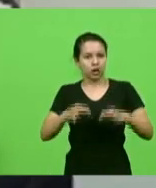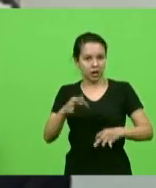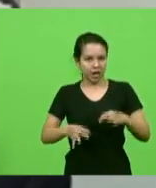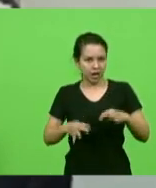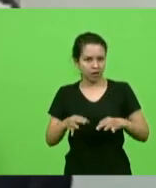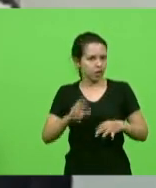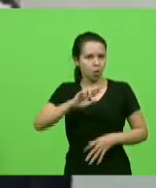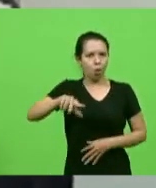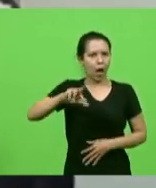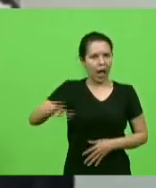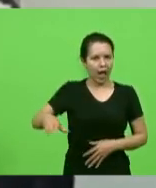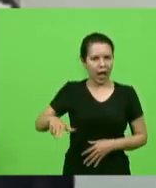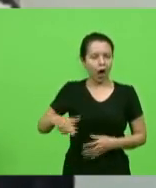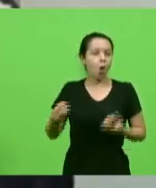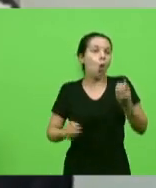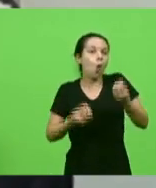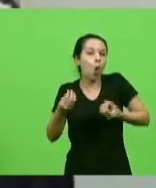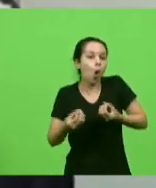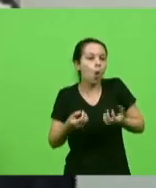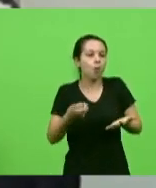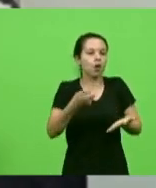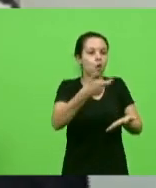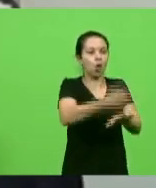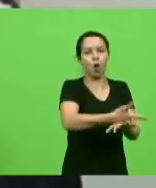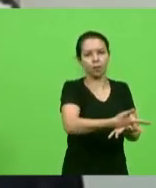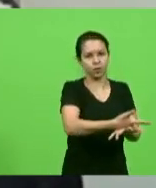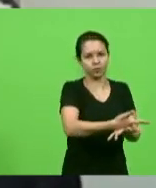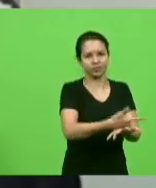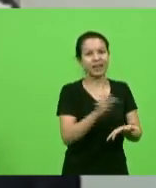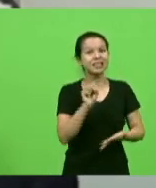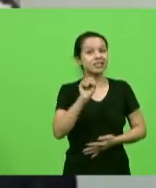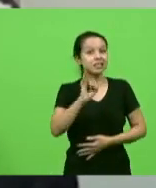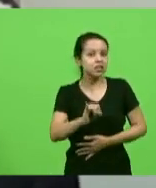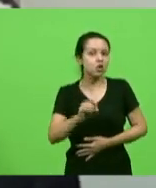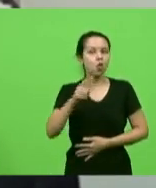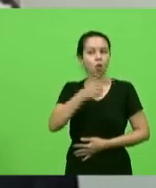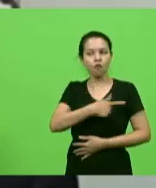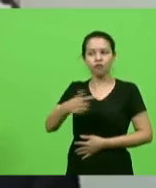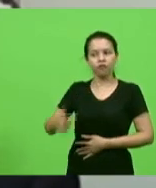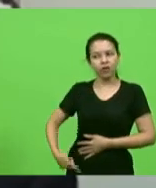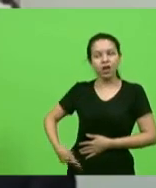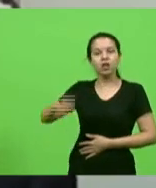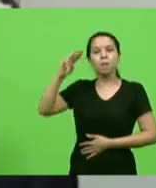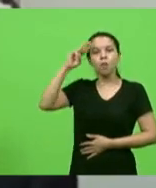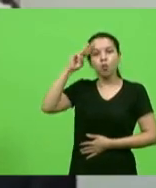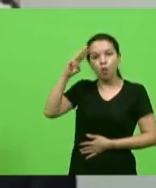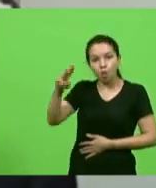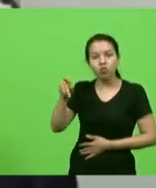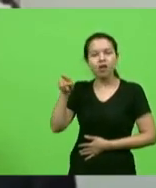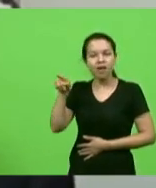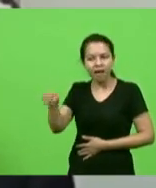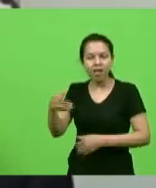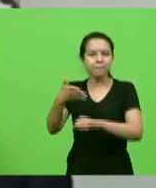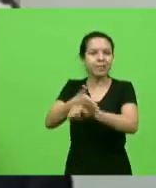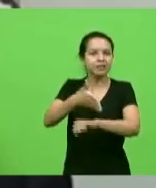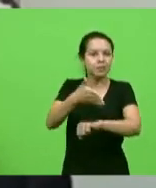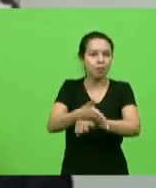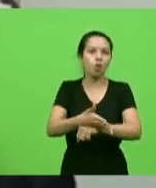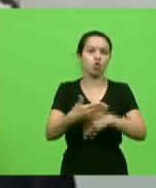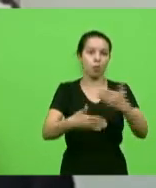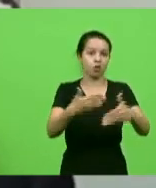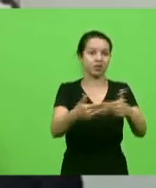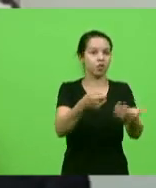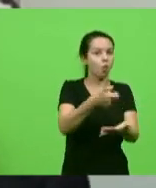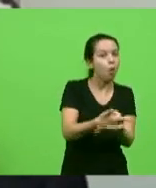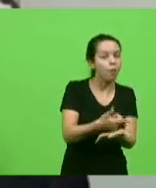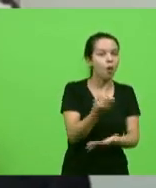a forma do processo de compra dos respiradores s o Governador Carlos Moisés está envolvido neste processo de